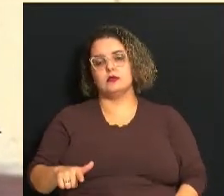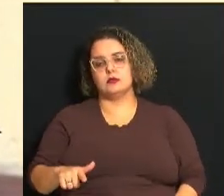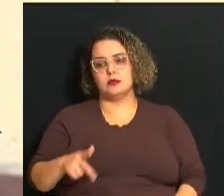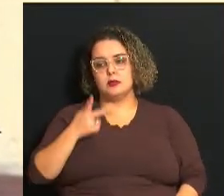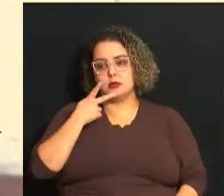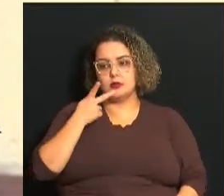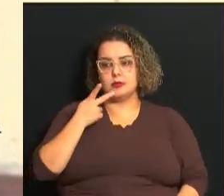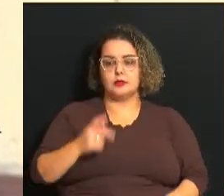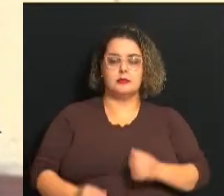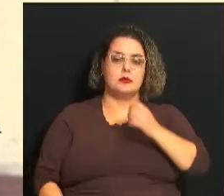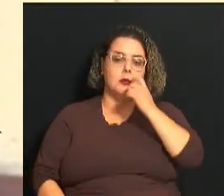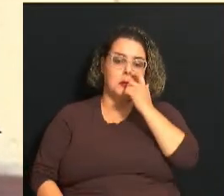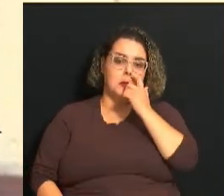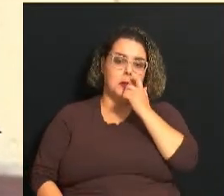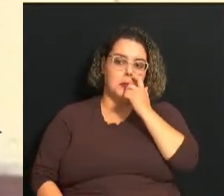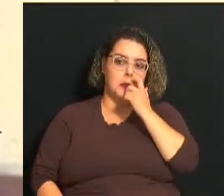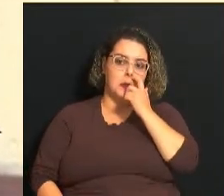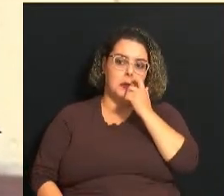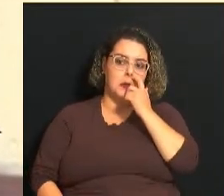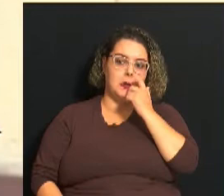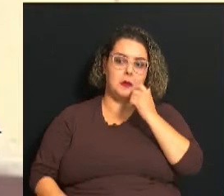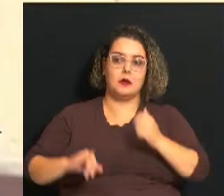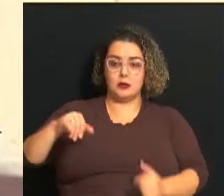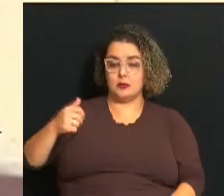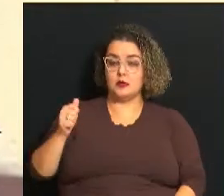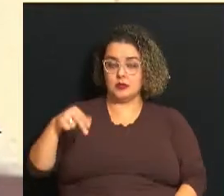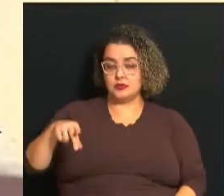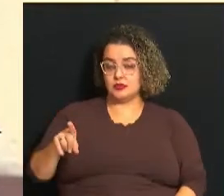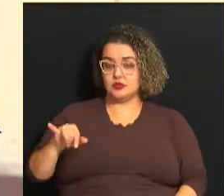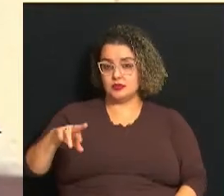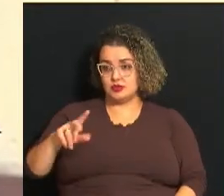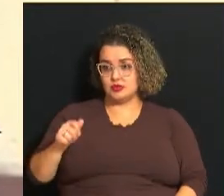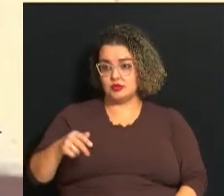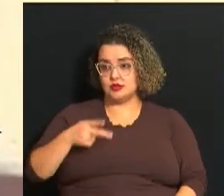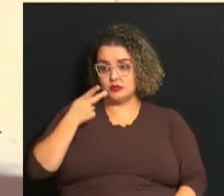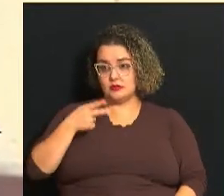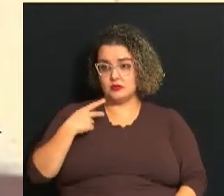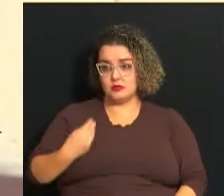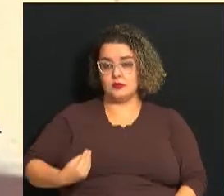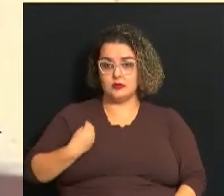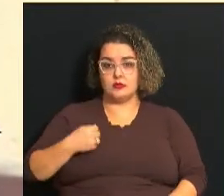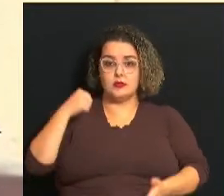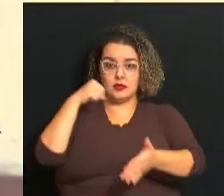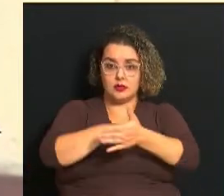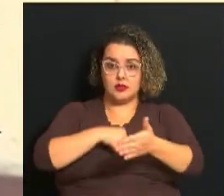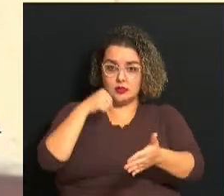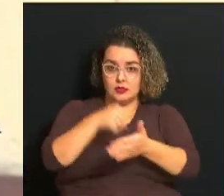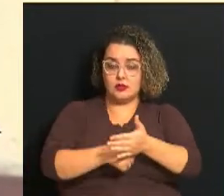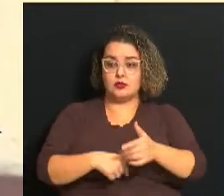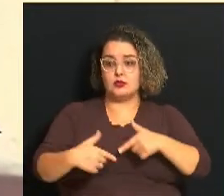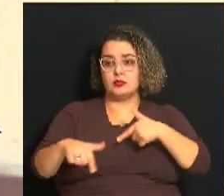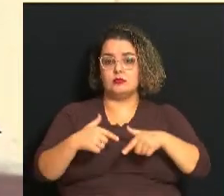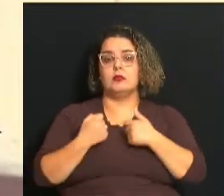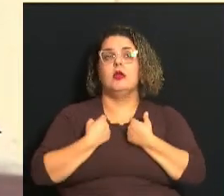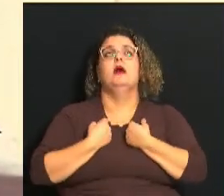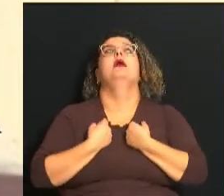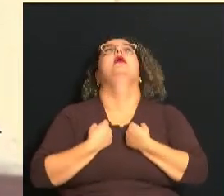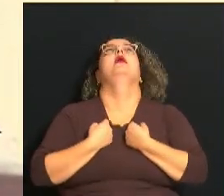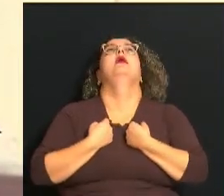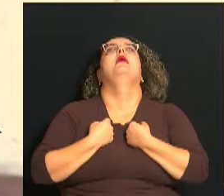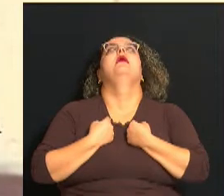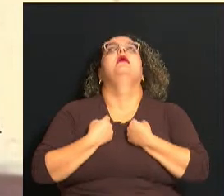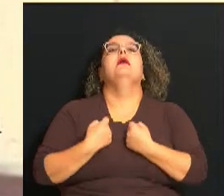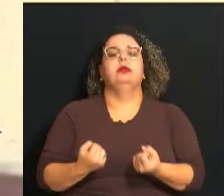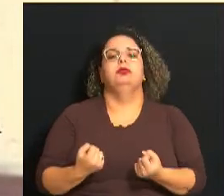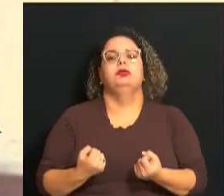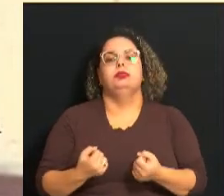é como a Jandira colocou viver em luta no trabalho é um fardo muito grande adoecemos